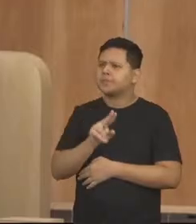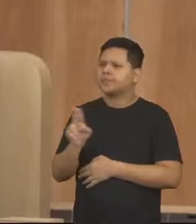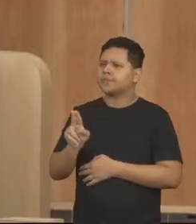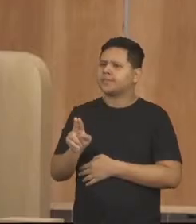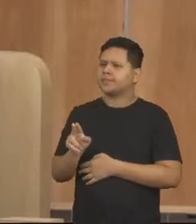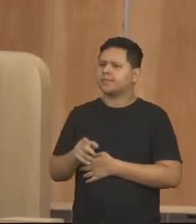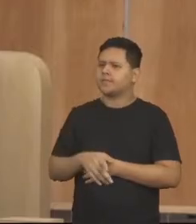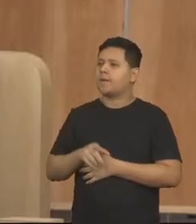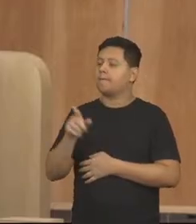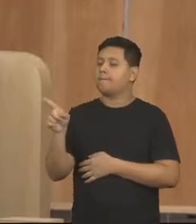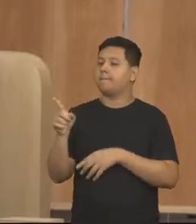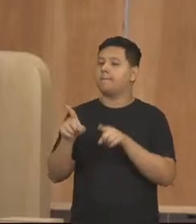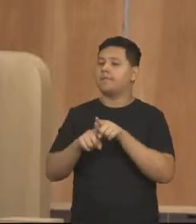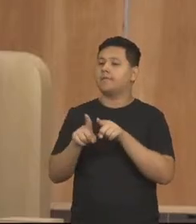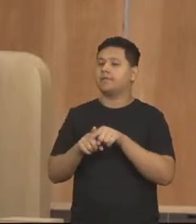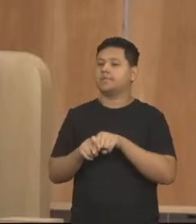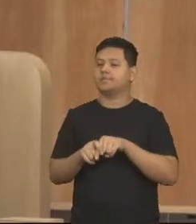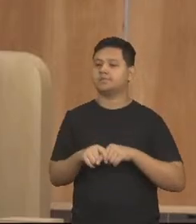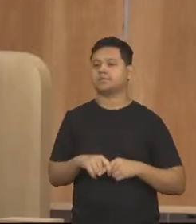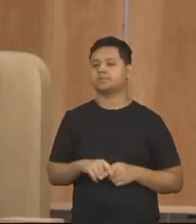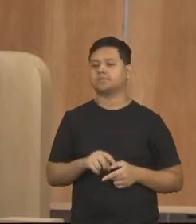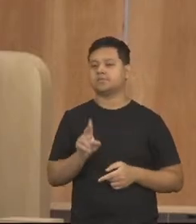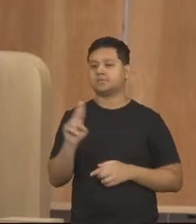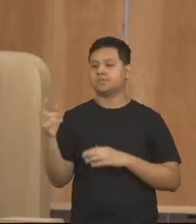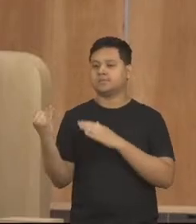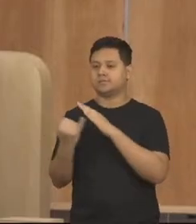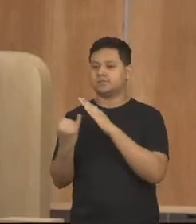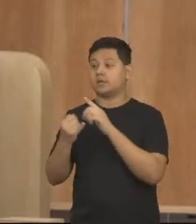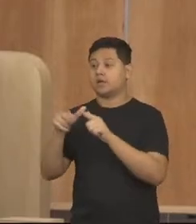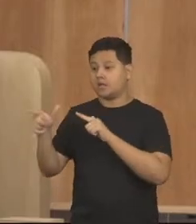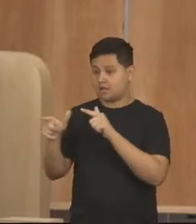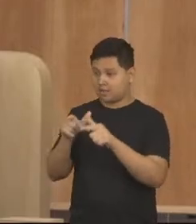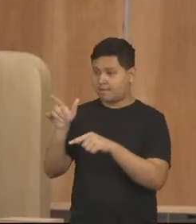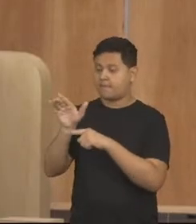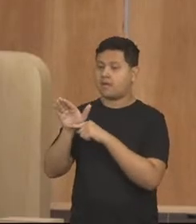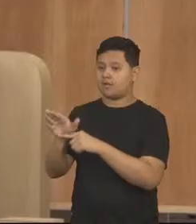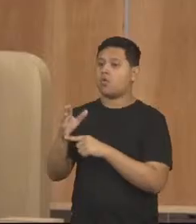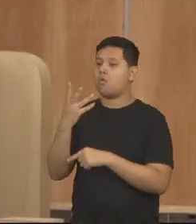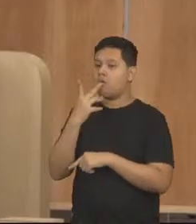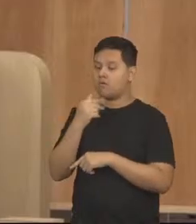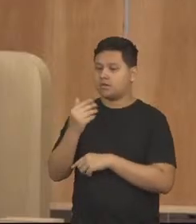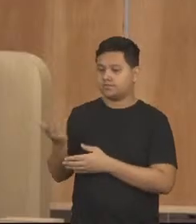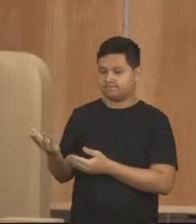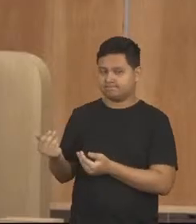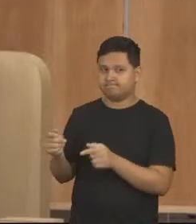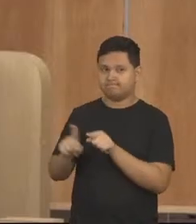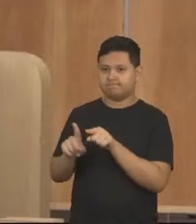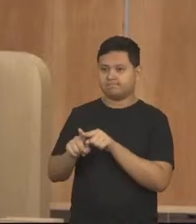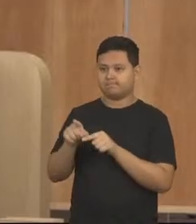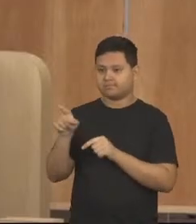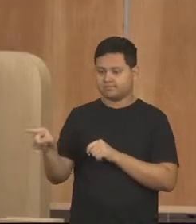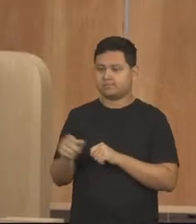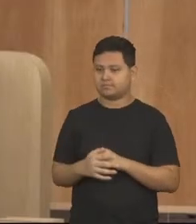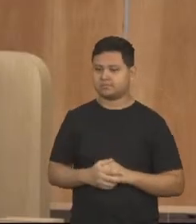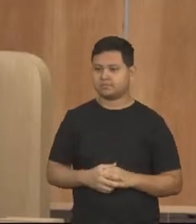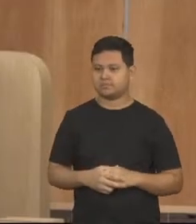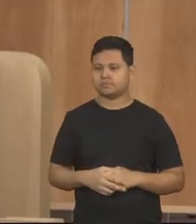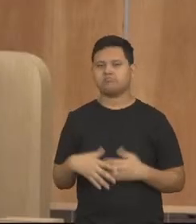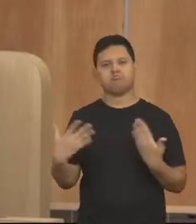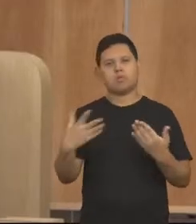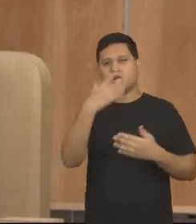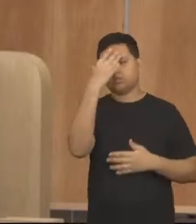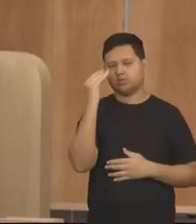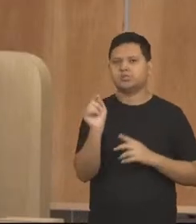Tem o pessoal lá do Vila... Você lembra, Marcelo? Que trabalhava com crianças e adolescentes lá? Ali na Avenida das Letras, mas